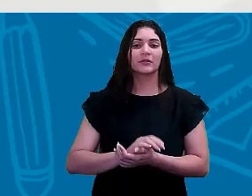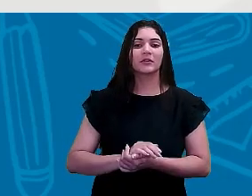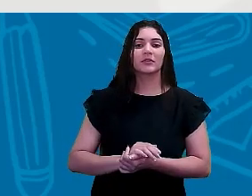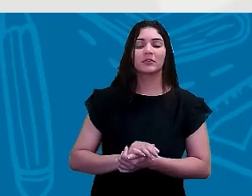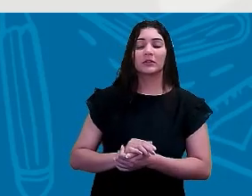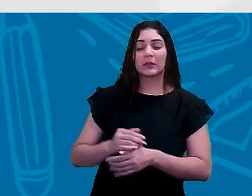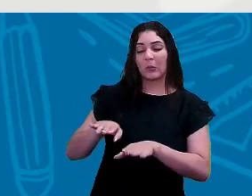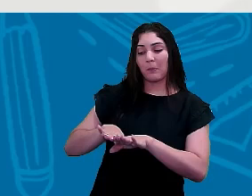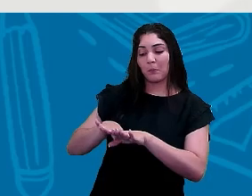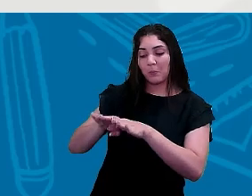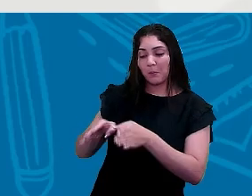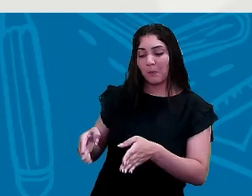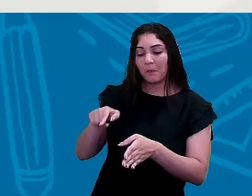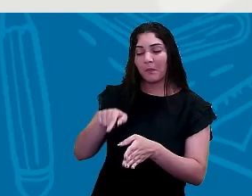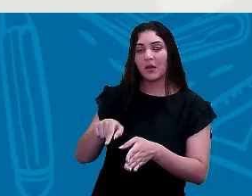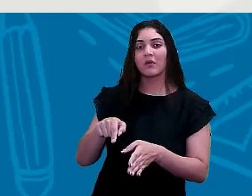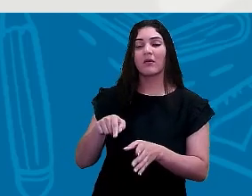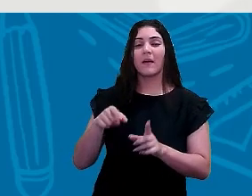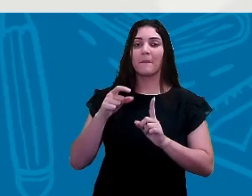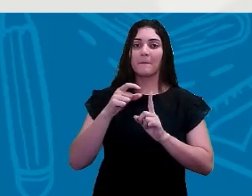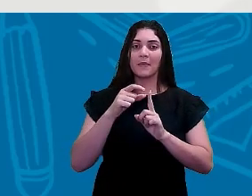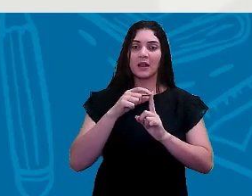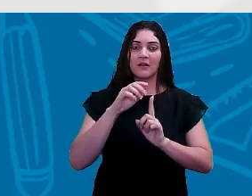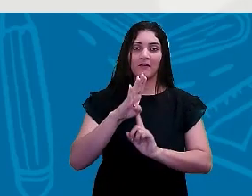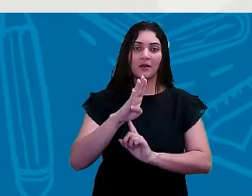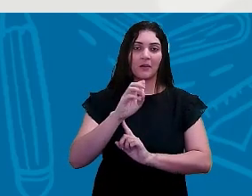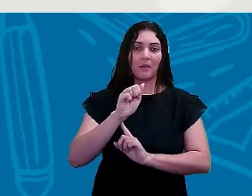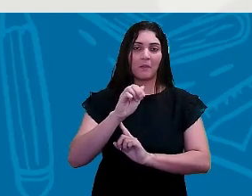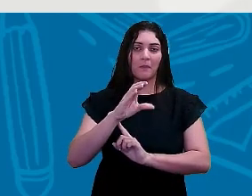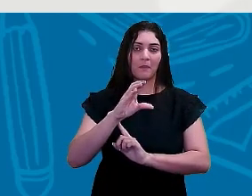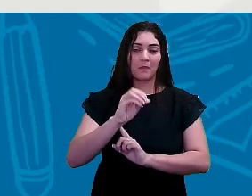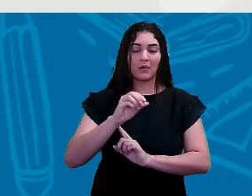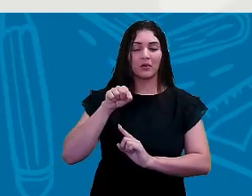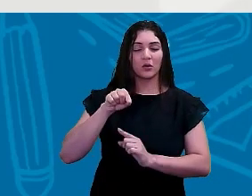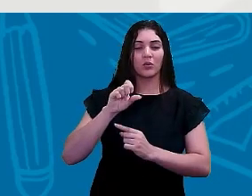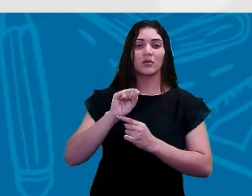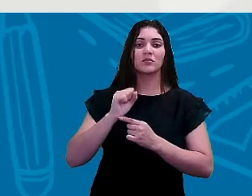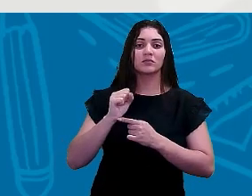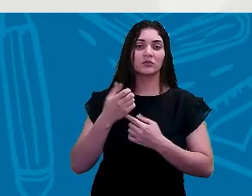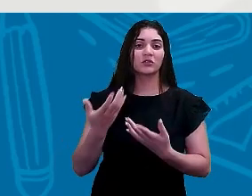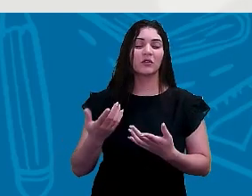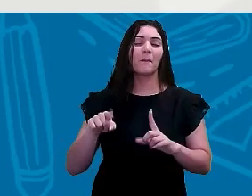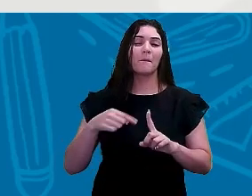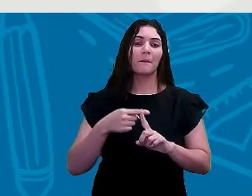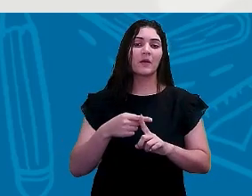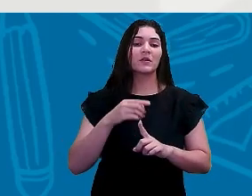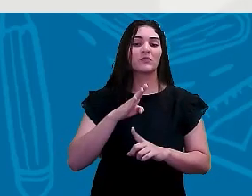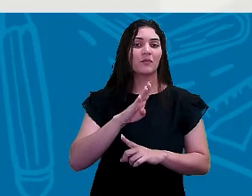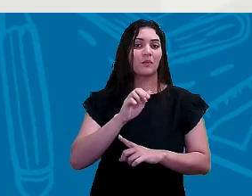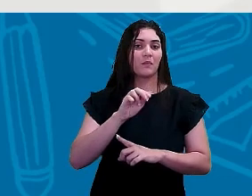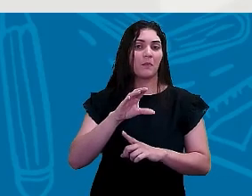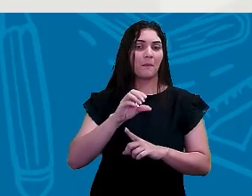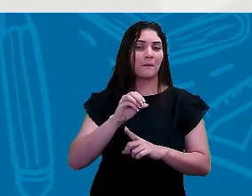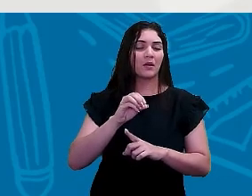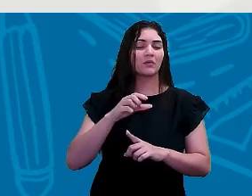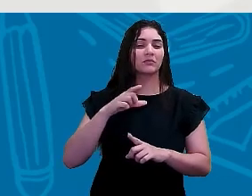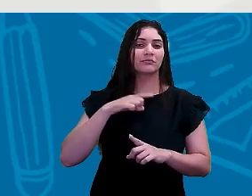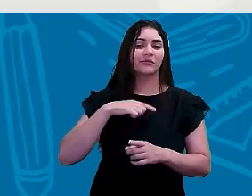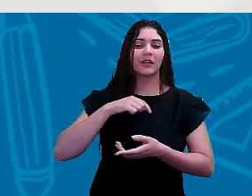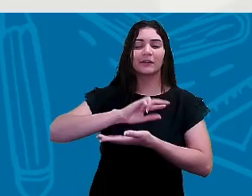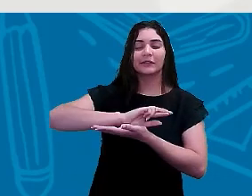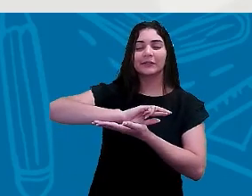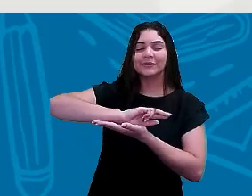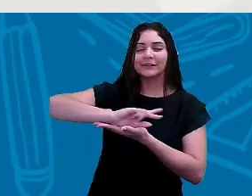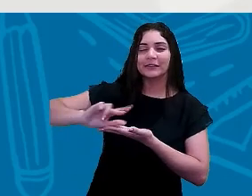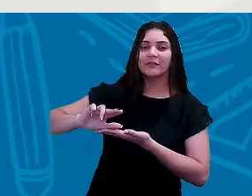um banco, a palavra banco é um substantivo, mas banco a gente sabe que existe muitos bancos, não